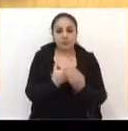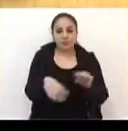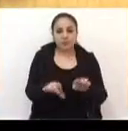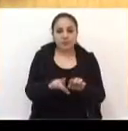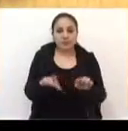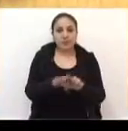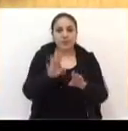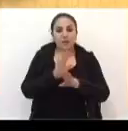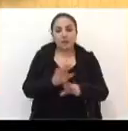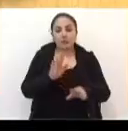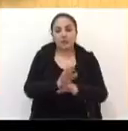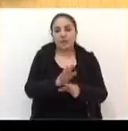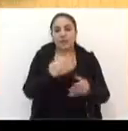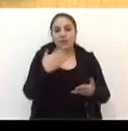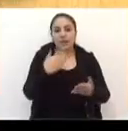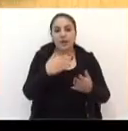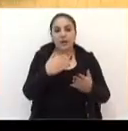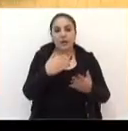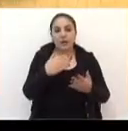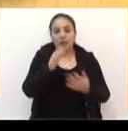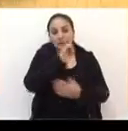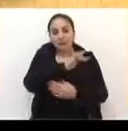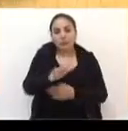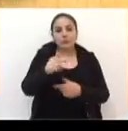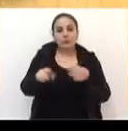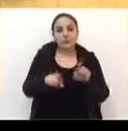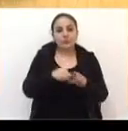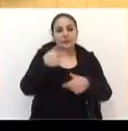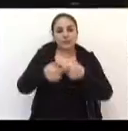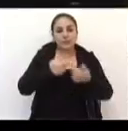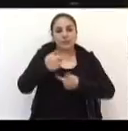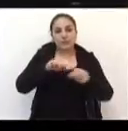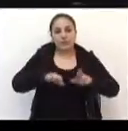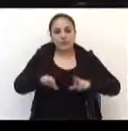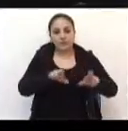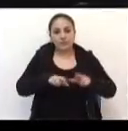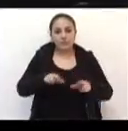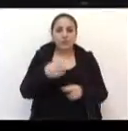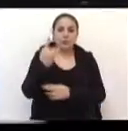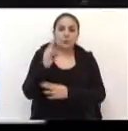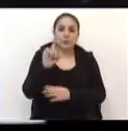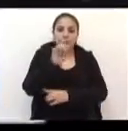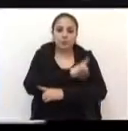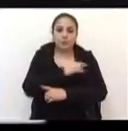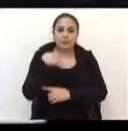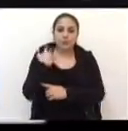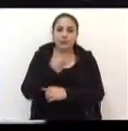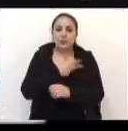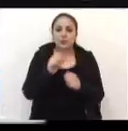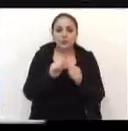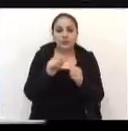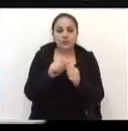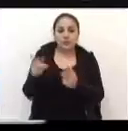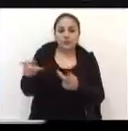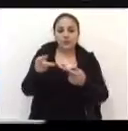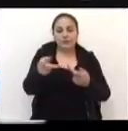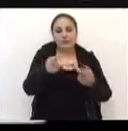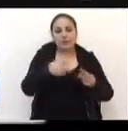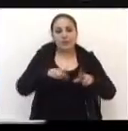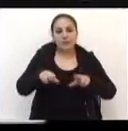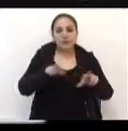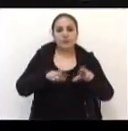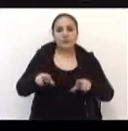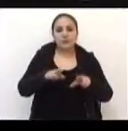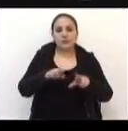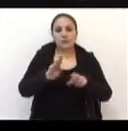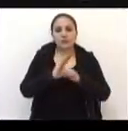e beneficiaria estudantes e trabalhadores da região. Nos últimos dias a gente andou fazendo umas visitas naquela região ali do bairro